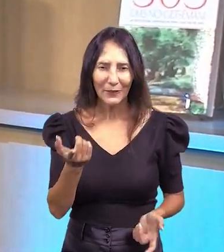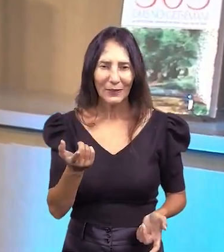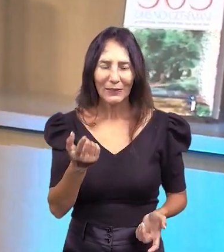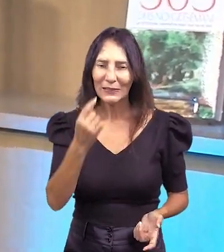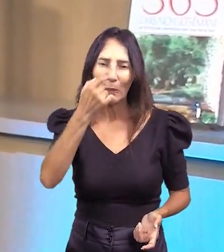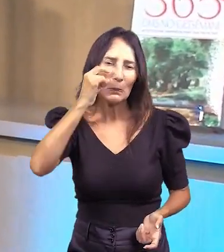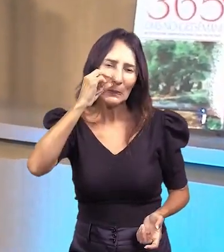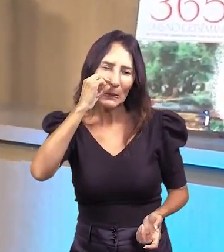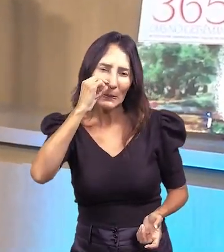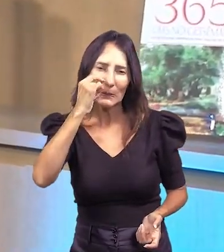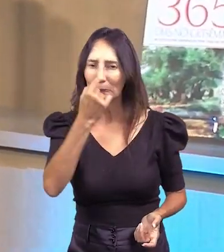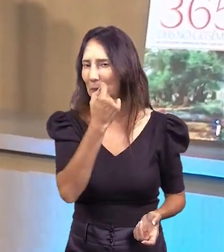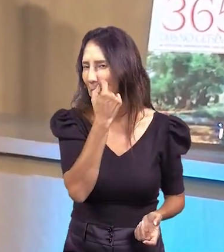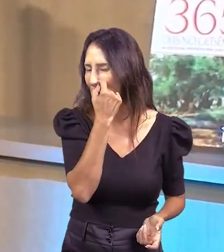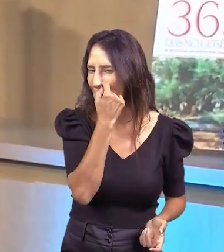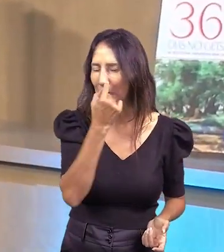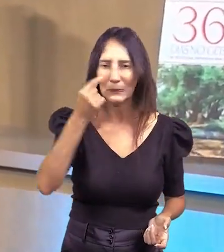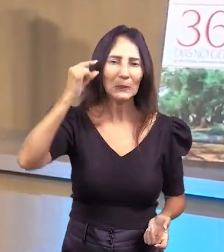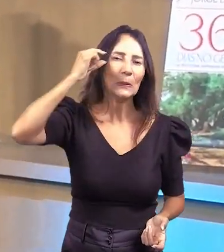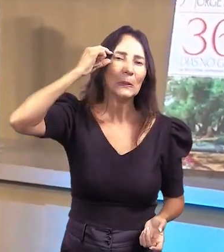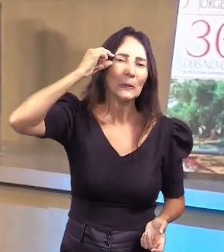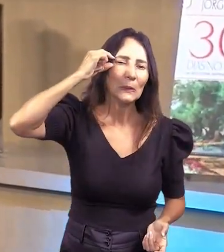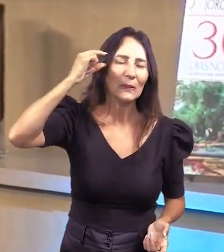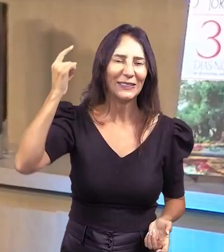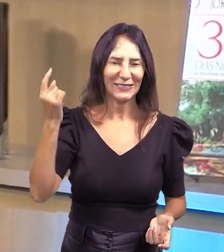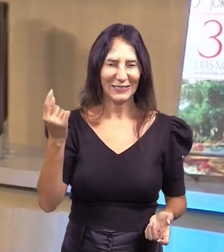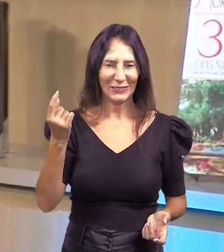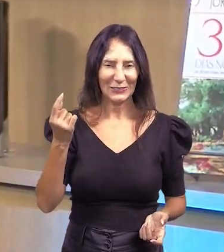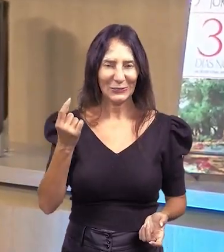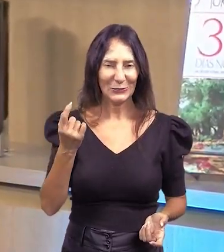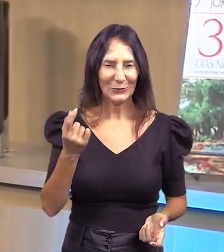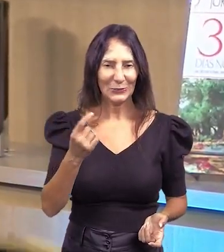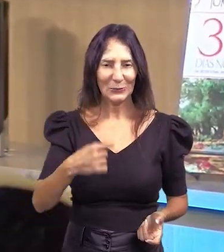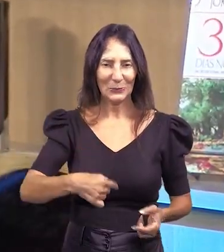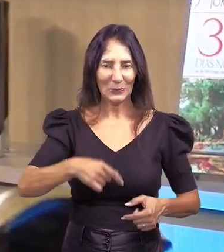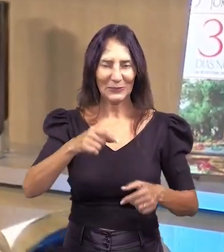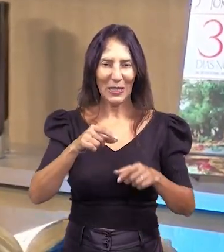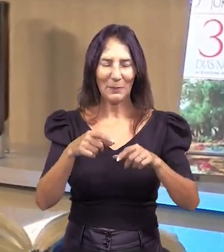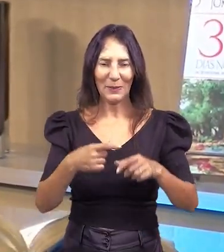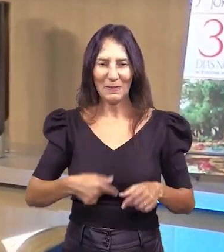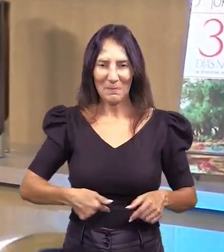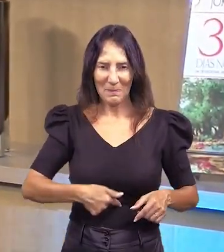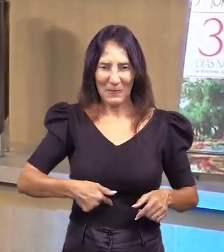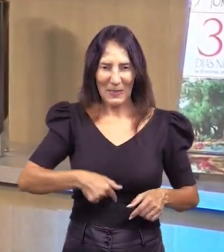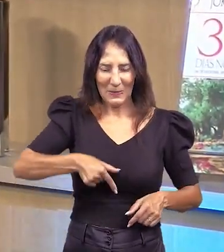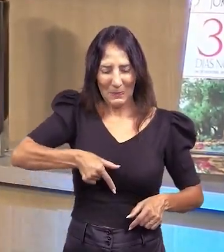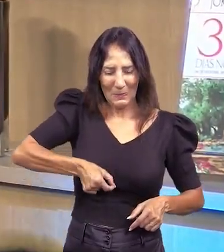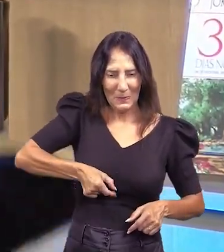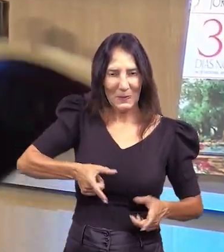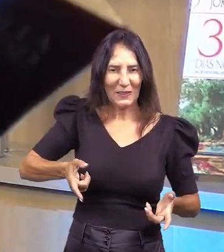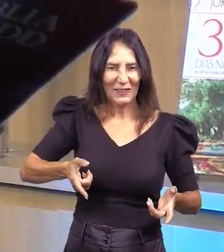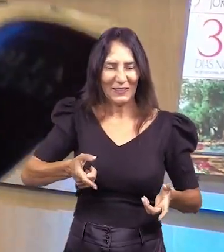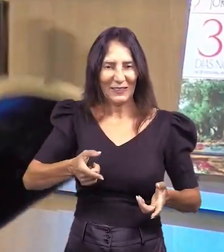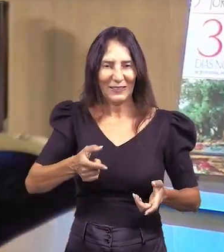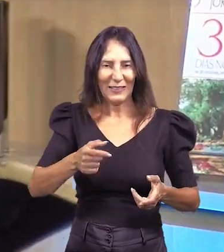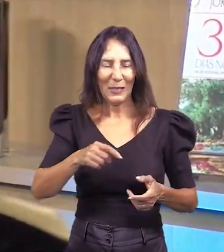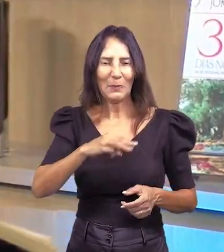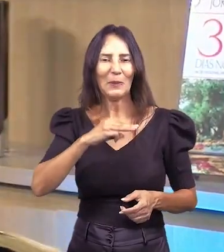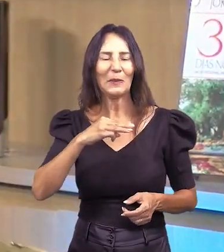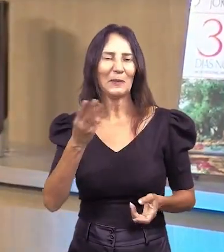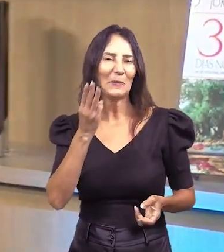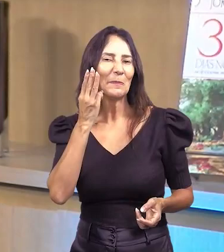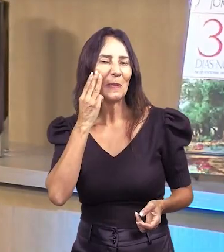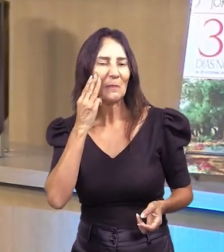boca, nos lábios, no nariz, no olho, tudo furado, no umbigo, tudo enquanto é lugar,